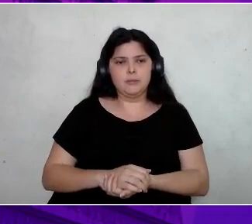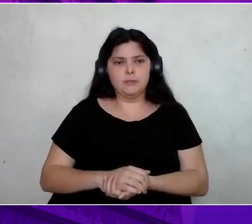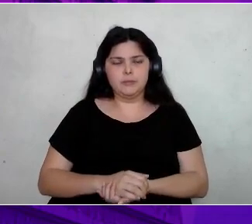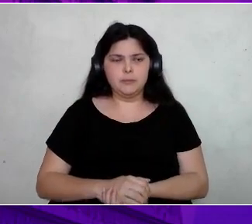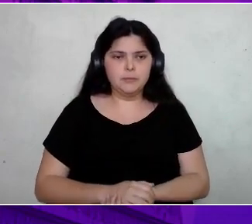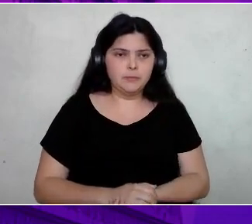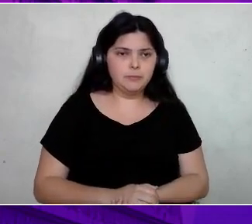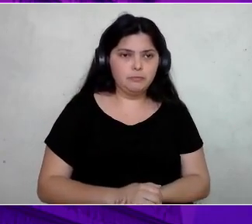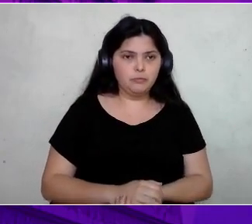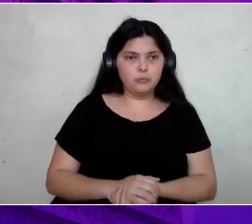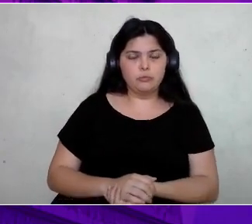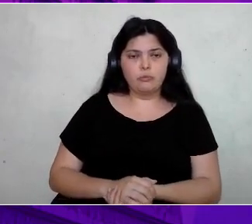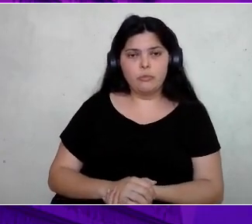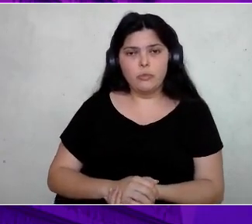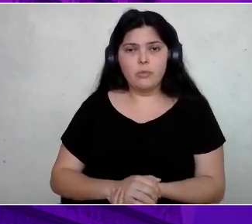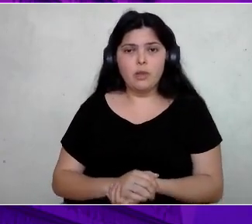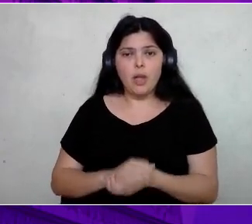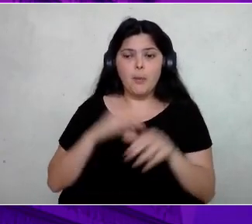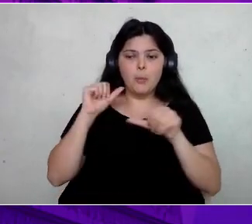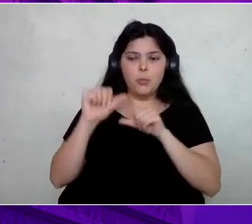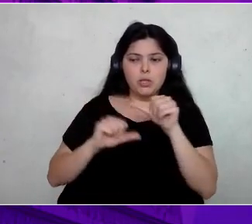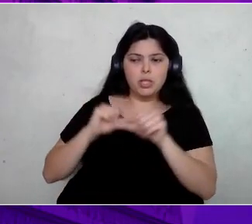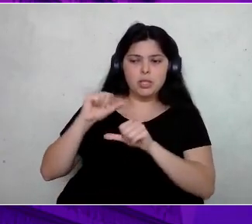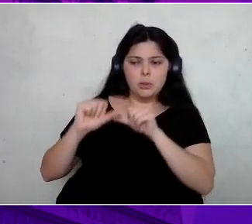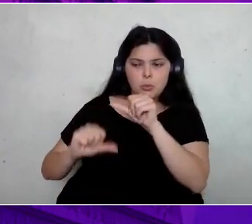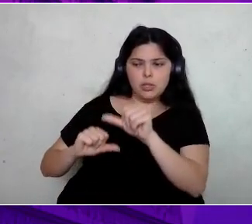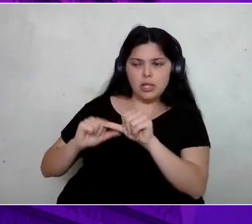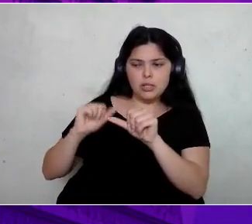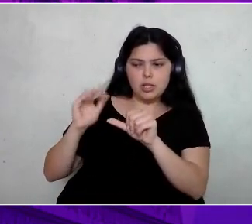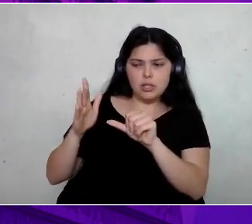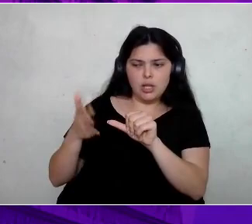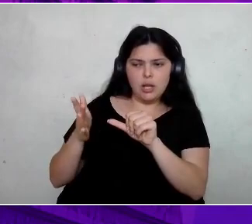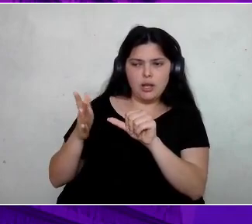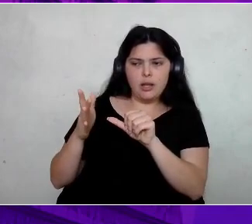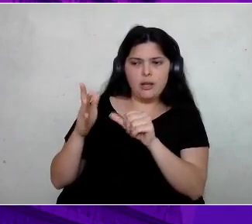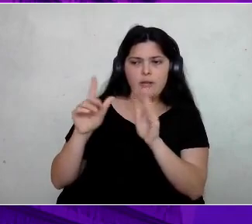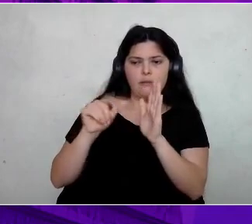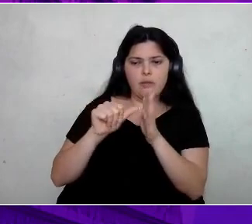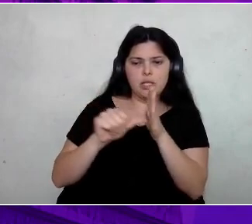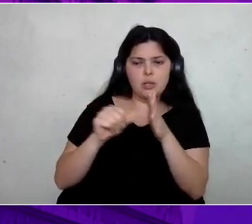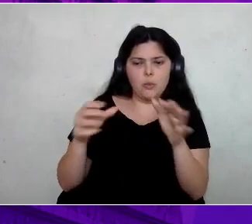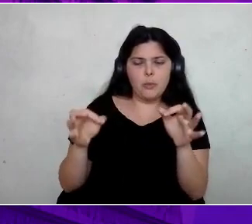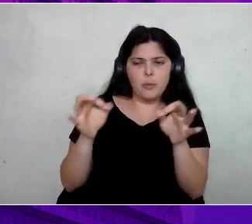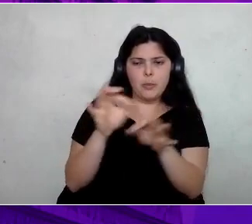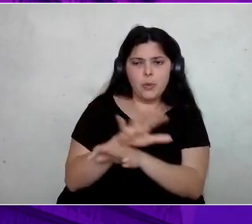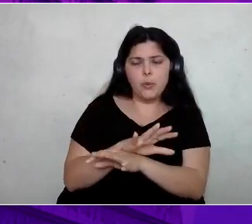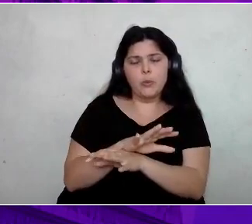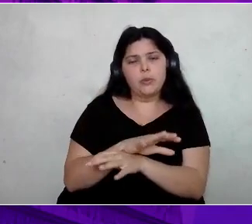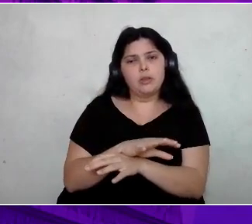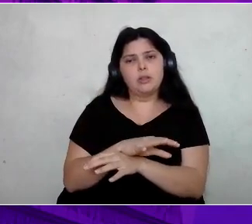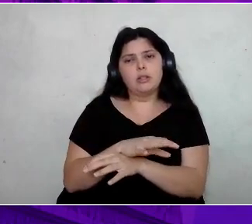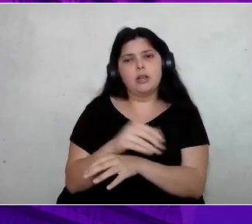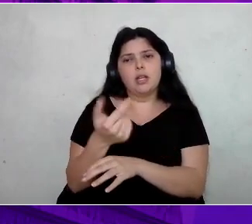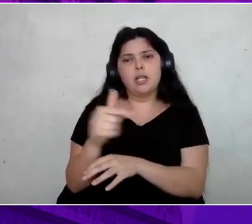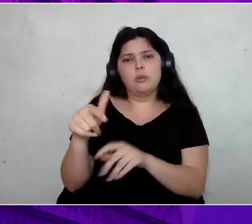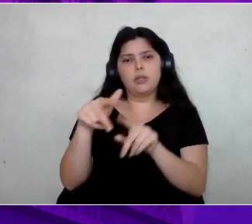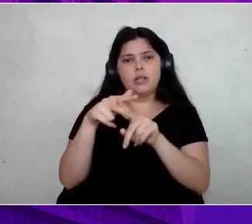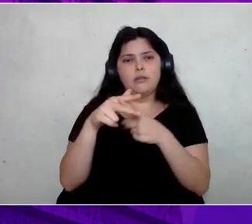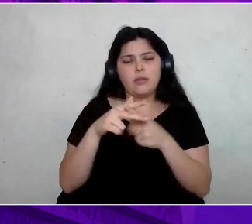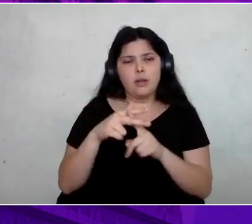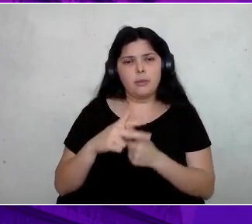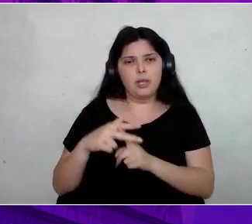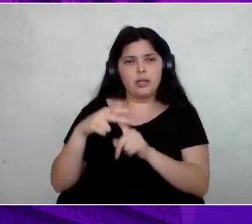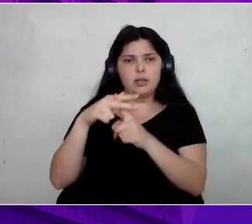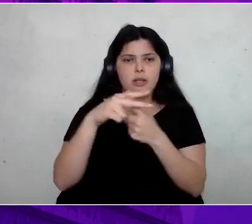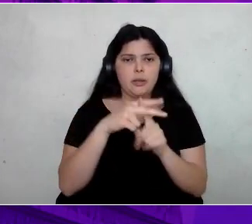já fazer as alterações, e aí já subir a versão alterada, e aí fica sem essa ferramenta, porque